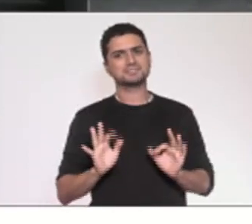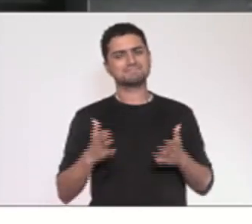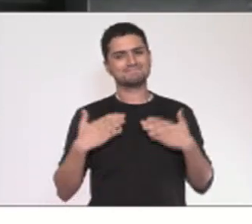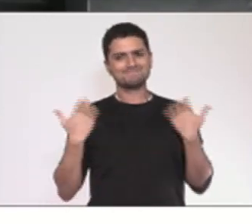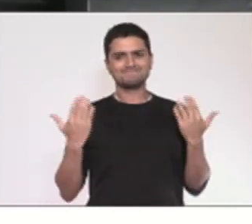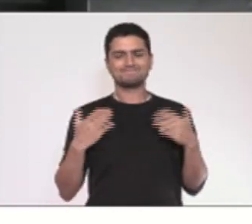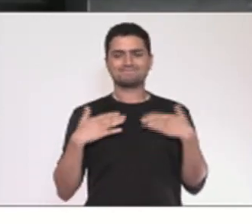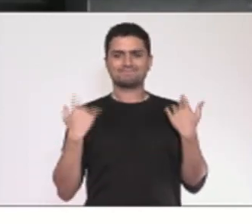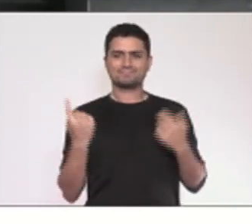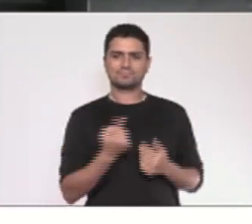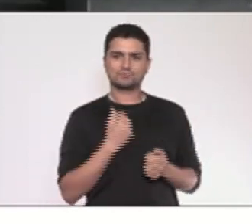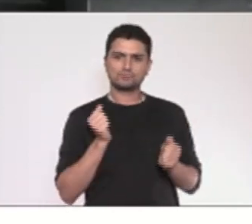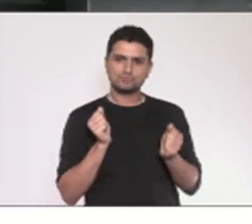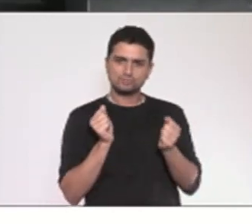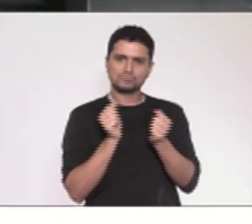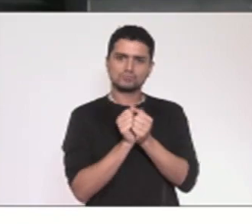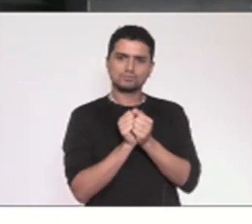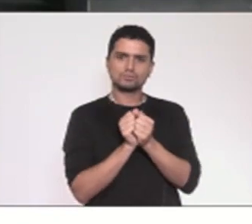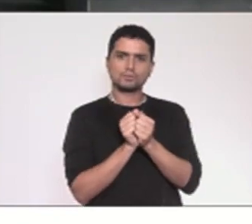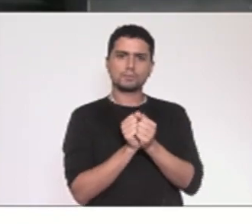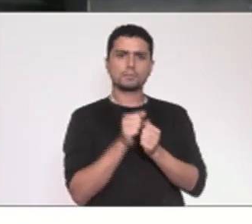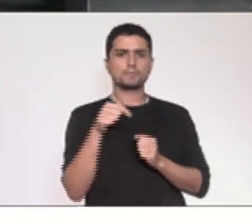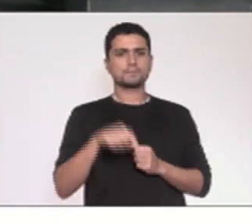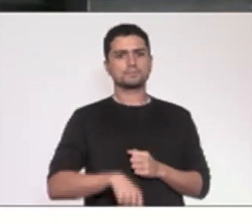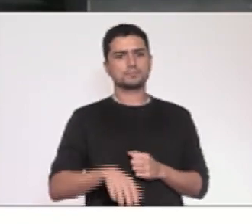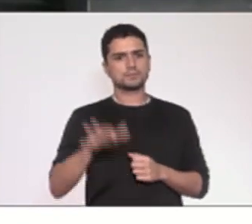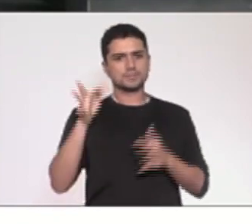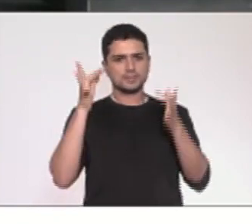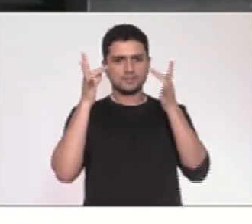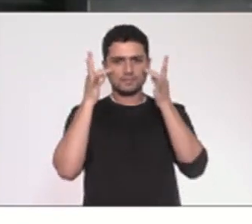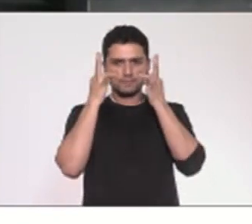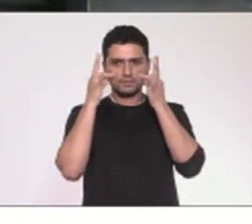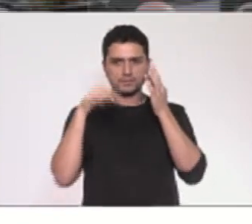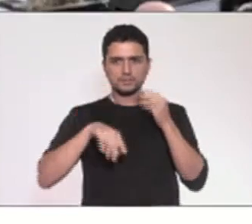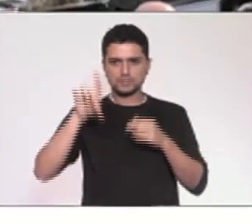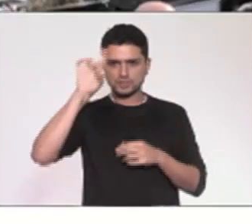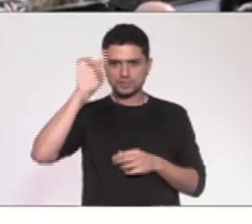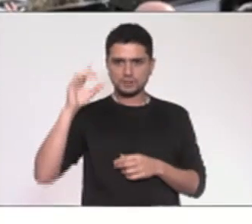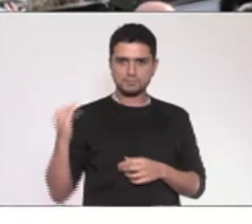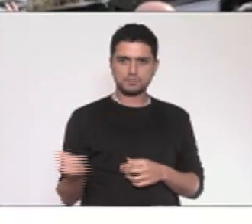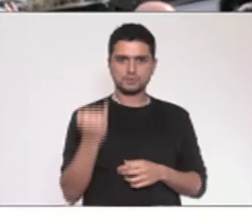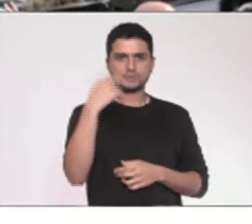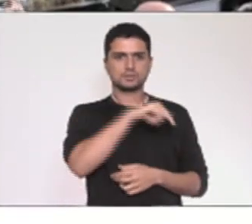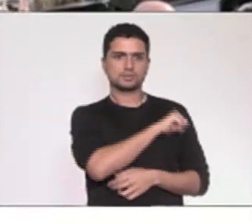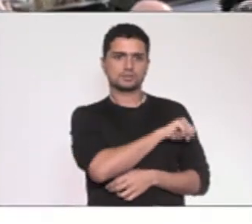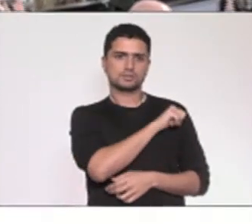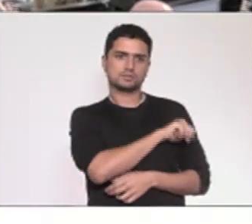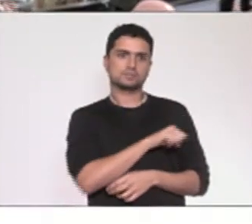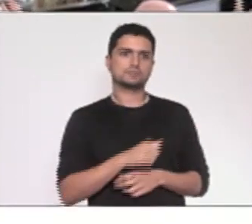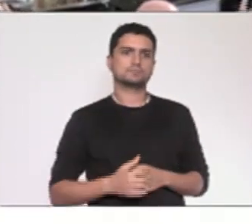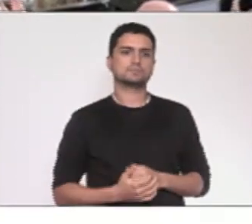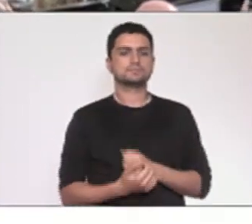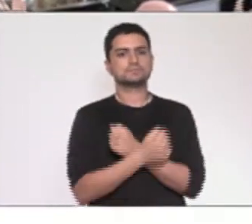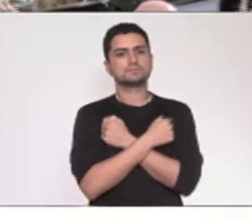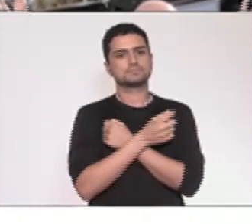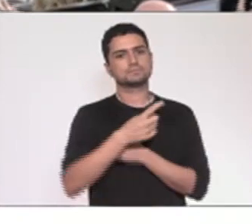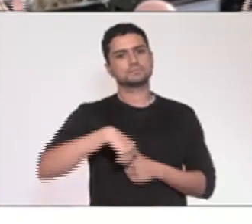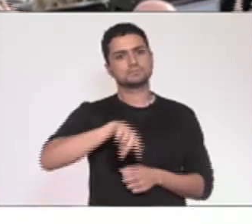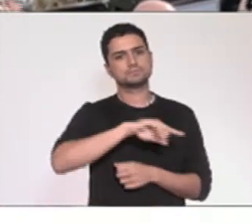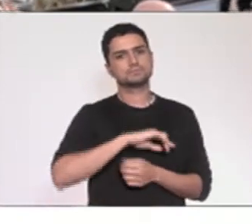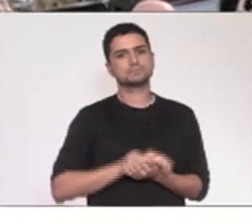podermos estar testemunhando também esse dia tão importante para o estado do Rio de Janeiro. Um abraço a todos.